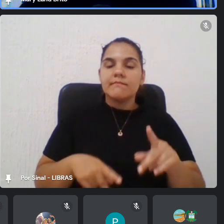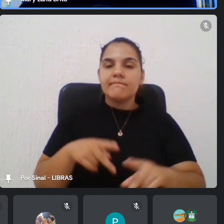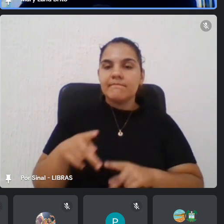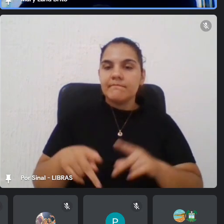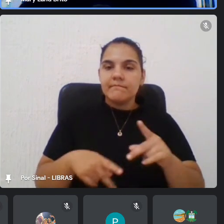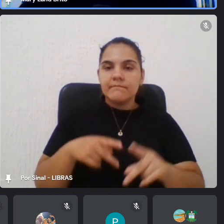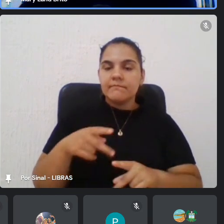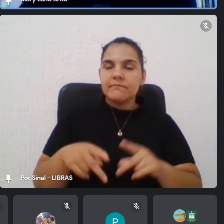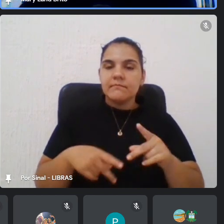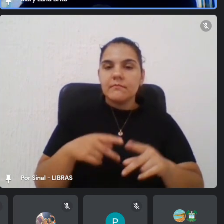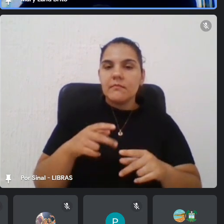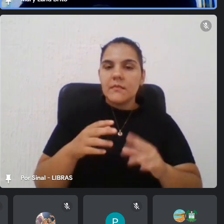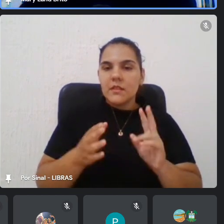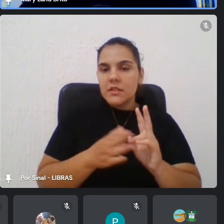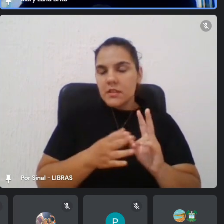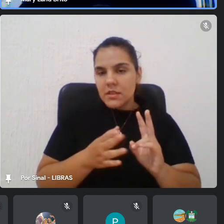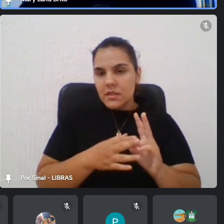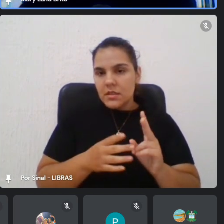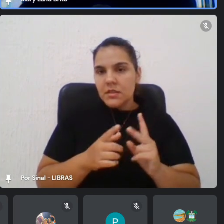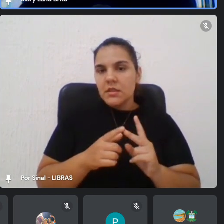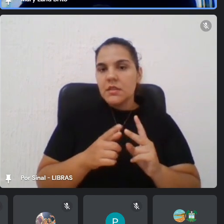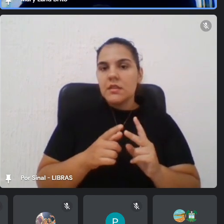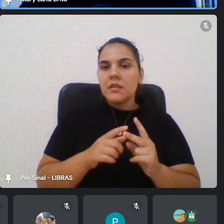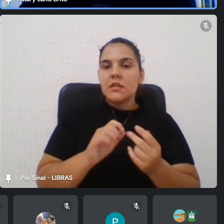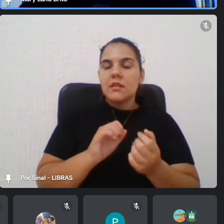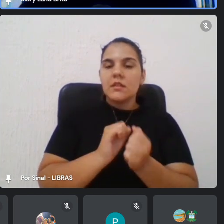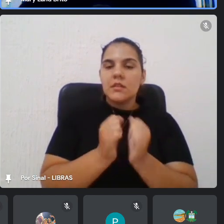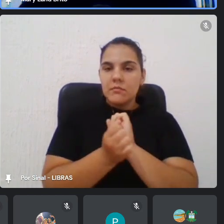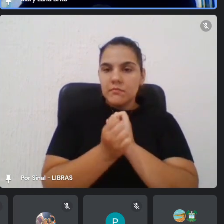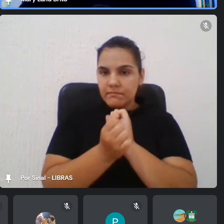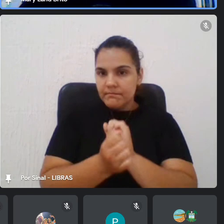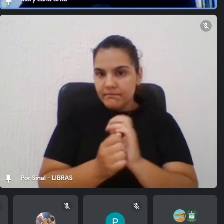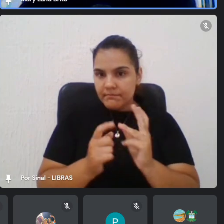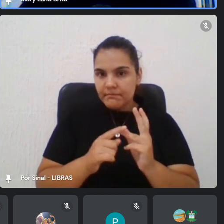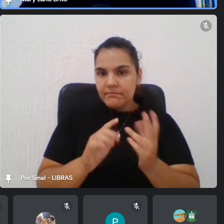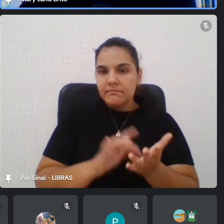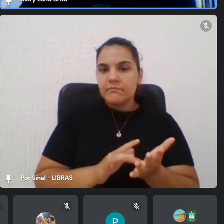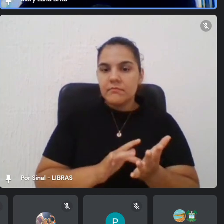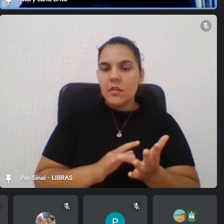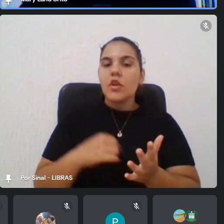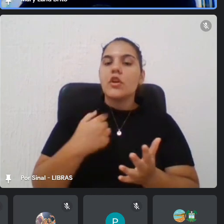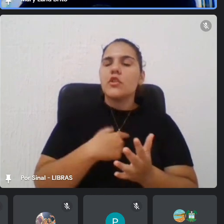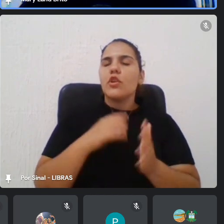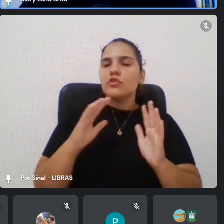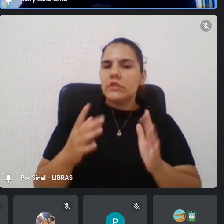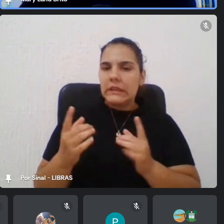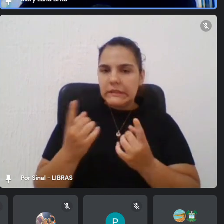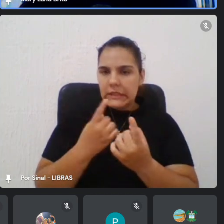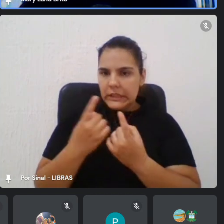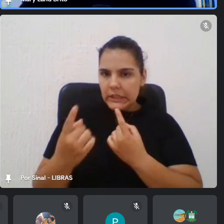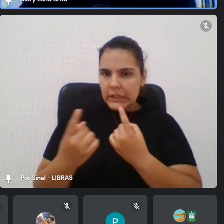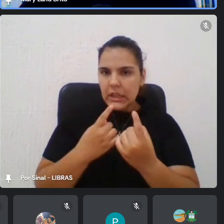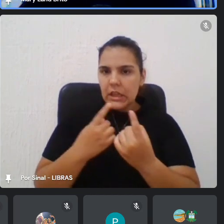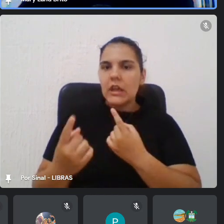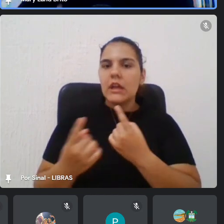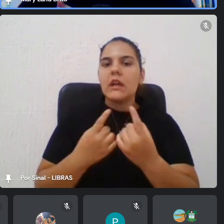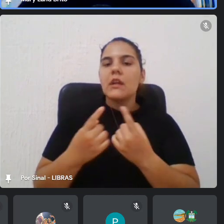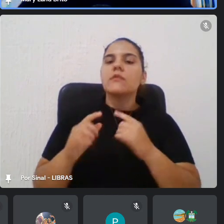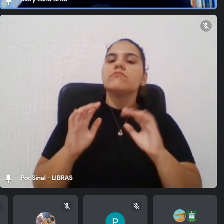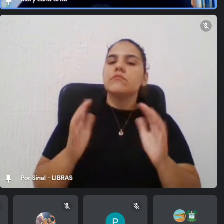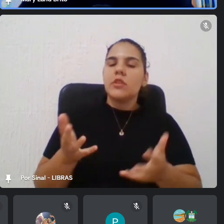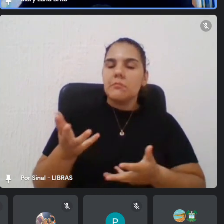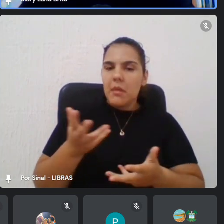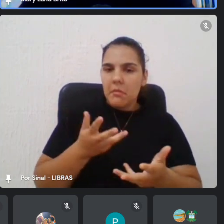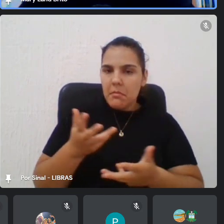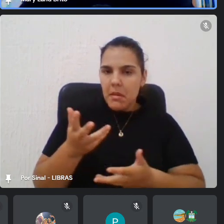e ciganas, então, a gente está em diálogo, já conseguimos garantir o debate, a escuta de todos